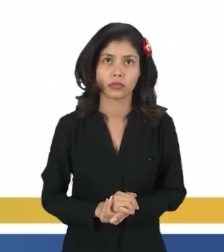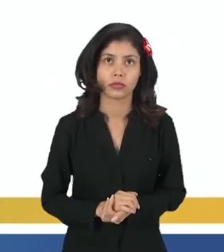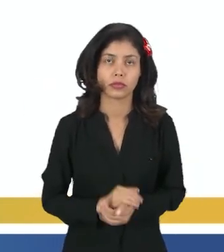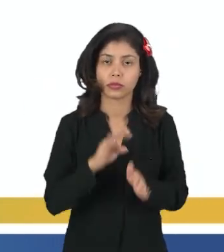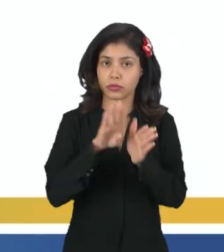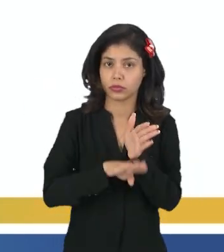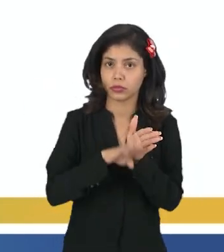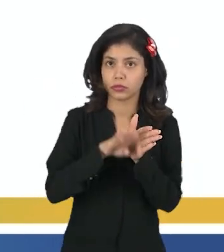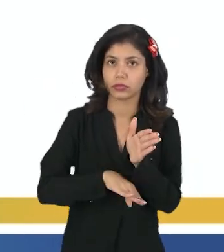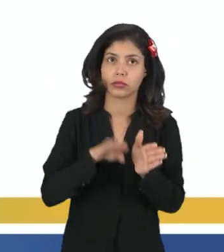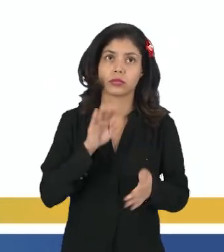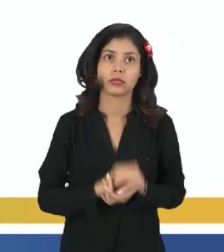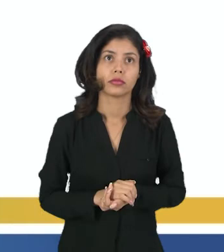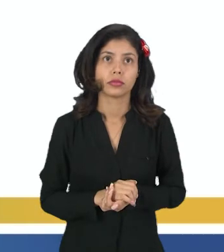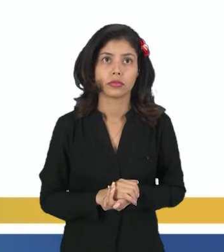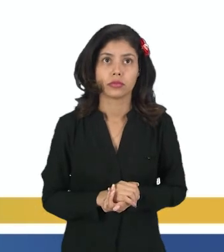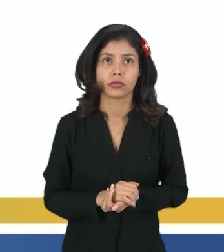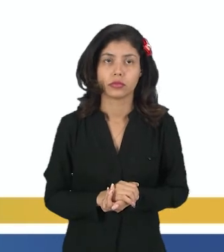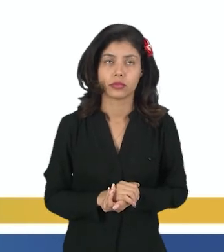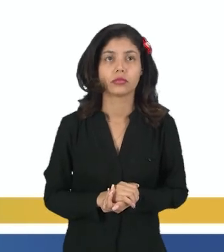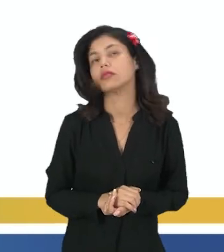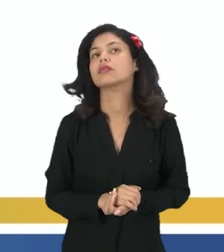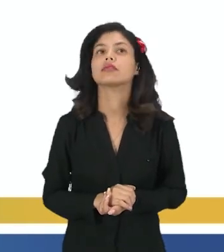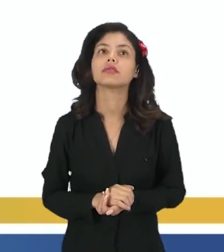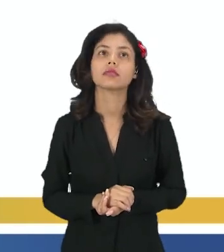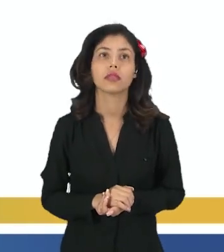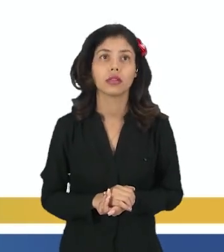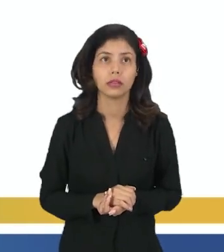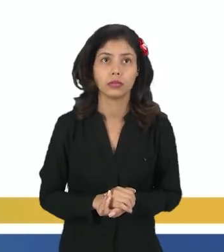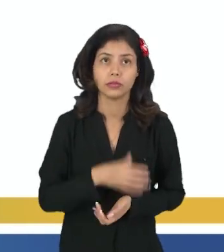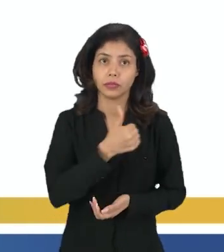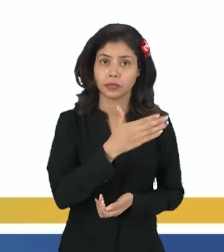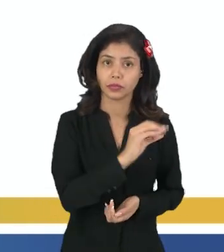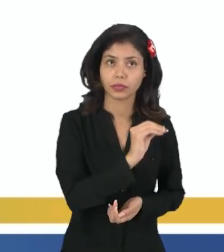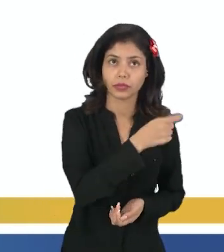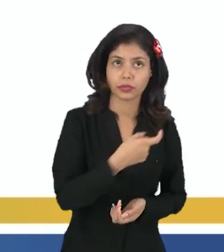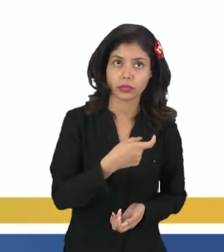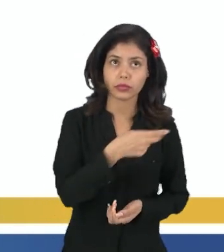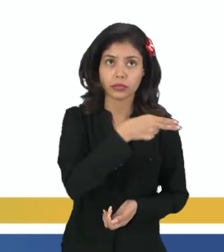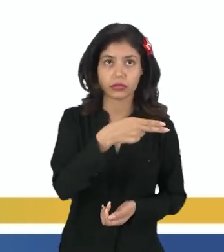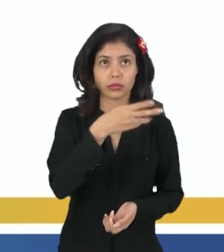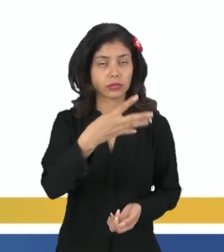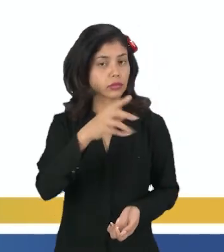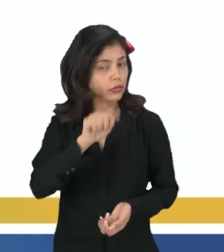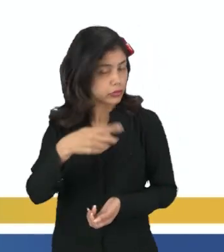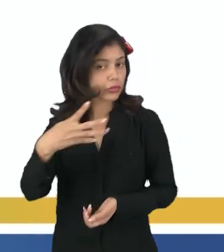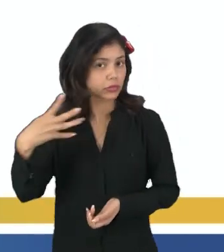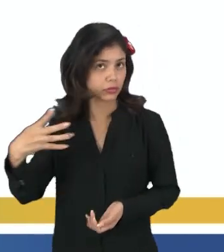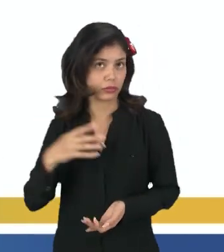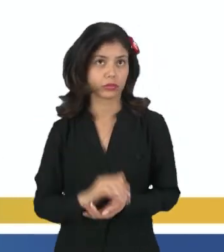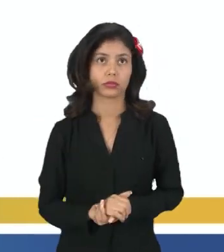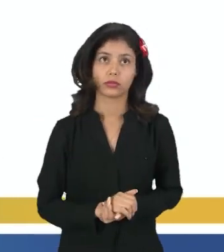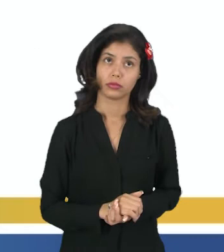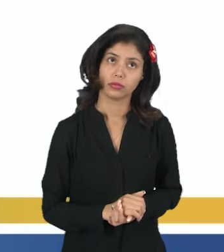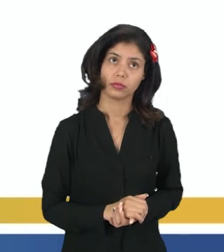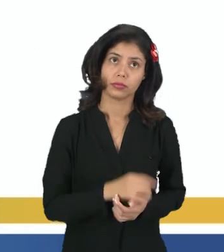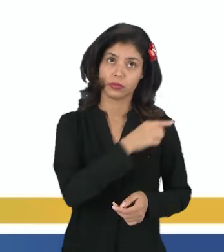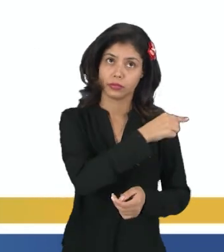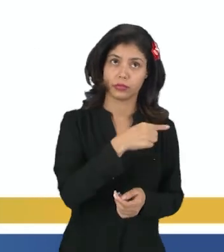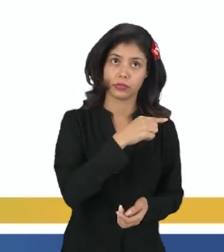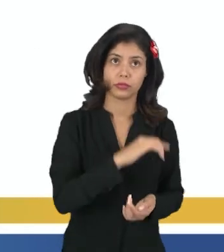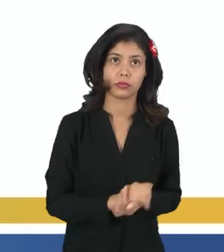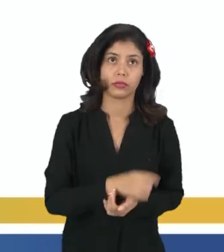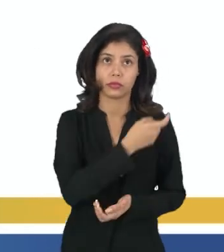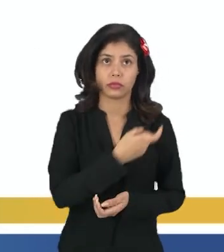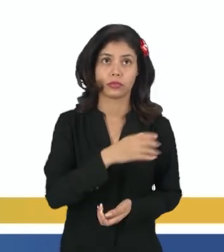a subtração então momento dois que era 10x = 4,44 é vou